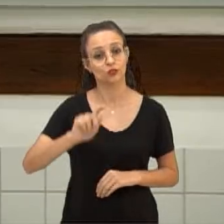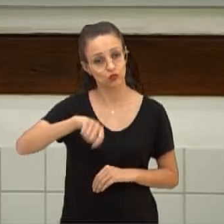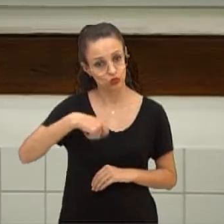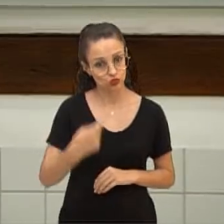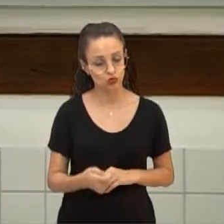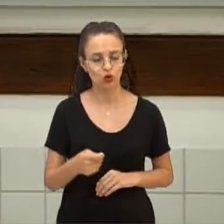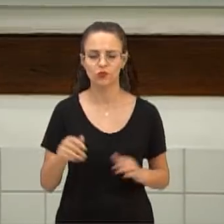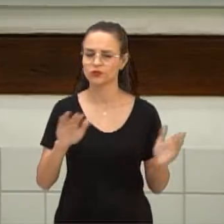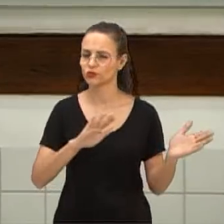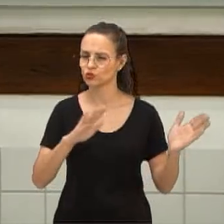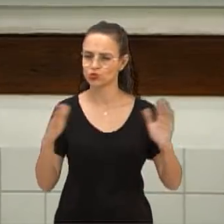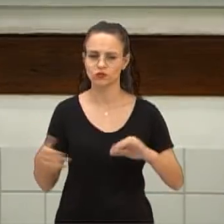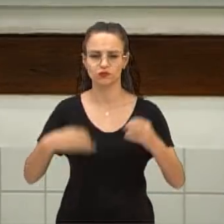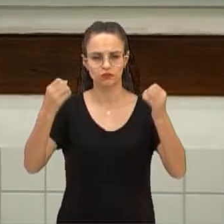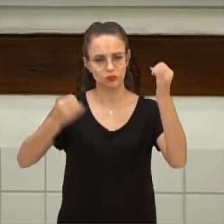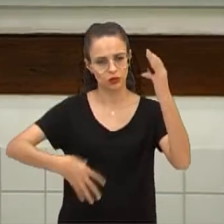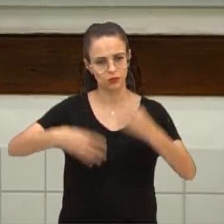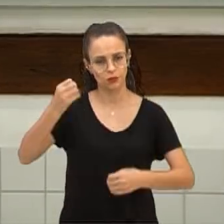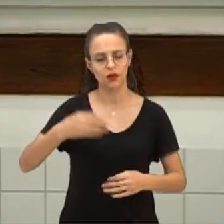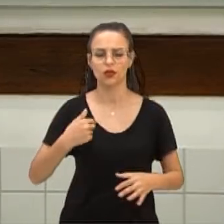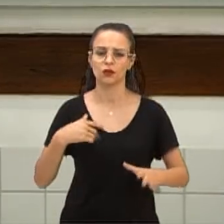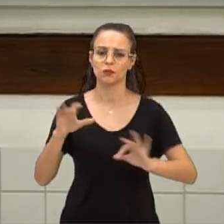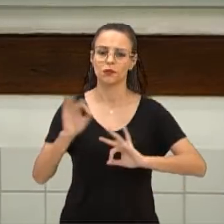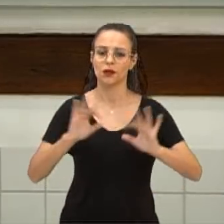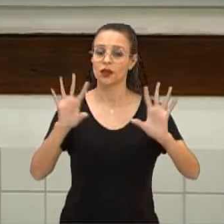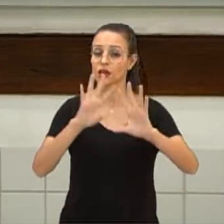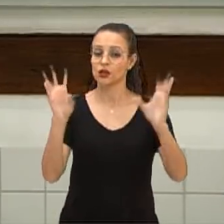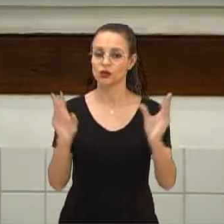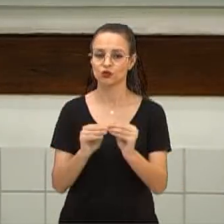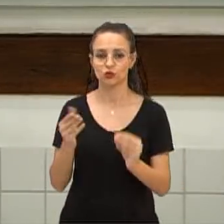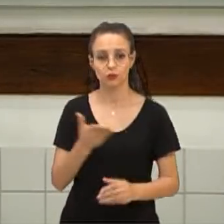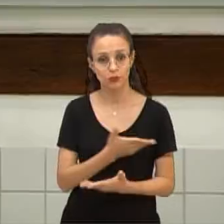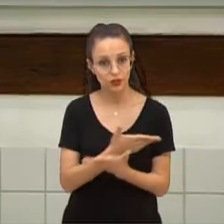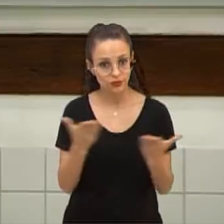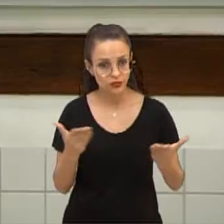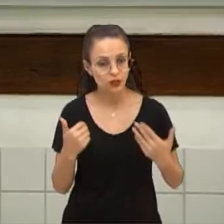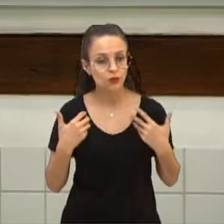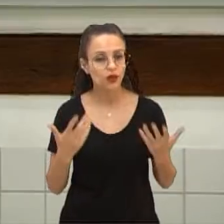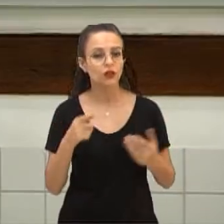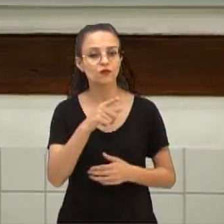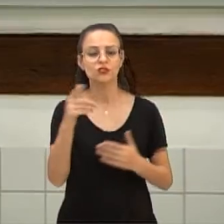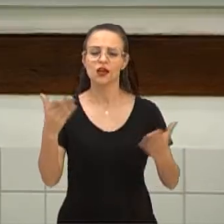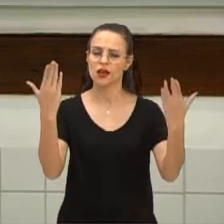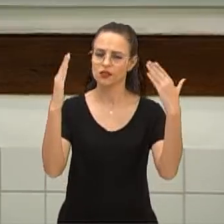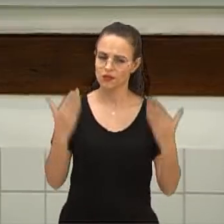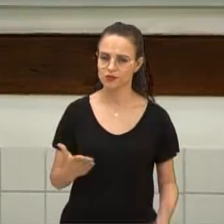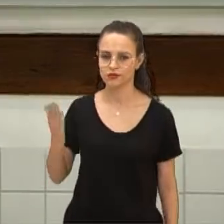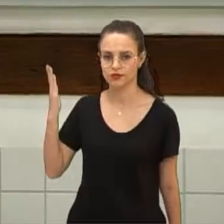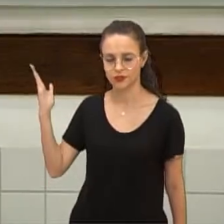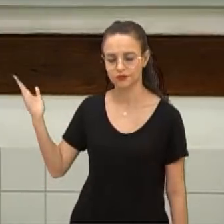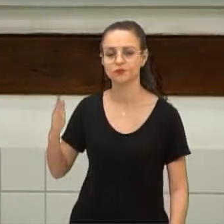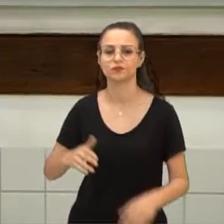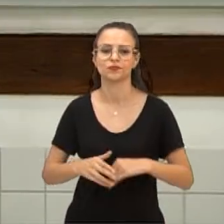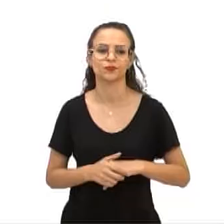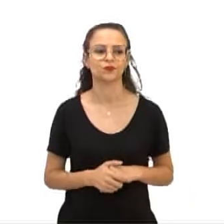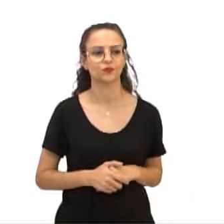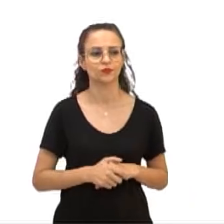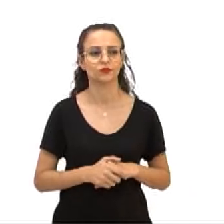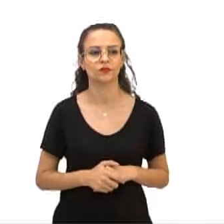acerca de tudo que foi falado, eu preparei aqui um resumo para vocês e gostaria que vocês analisassem esse resumo. Diz assim,